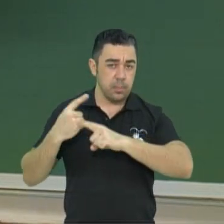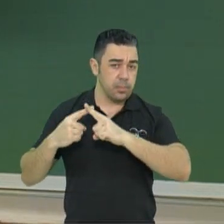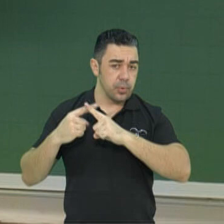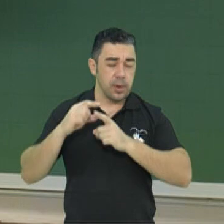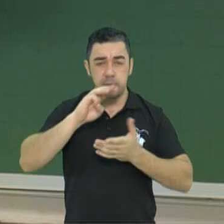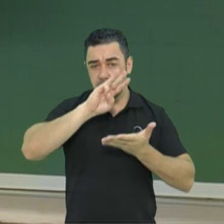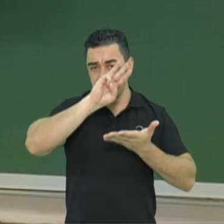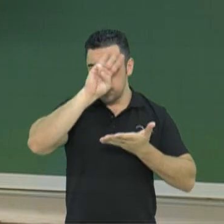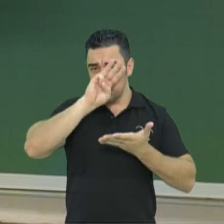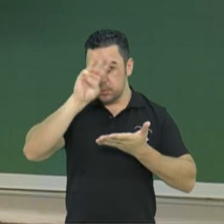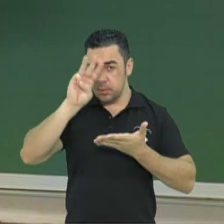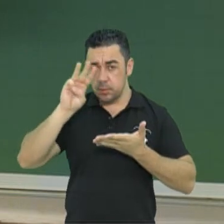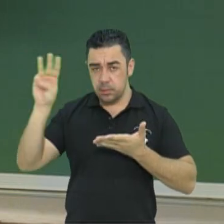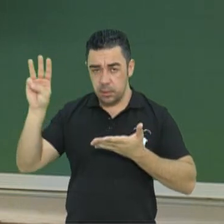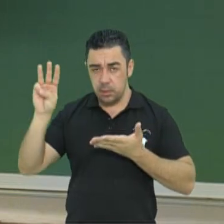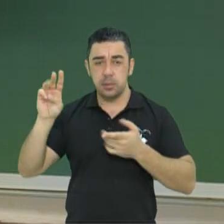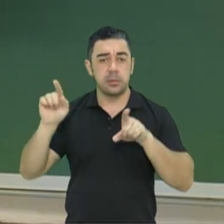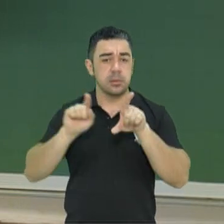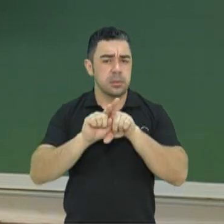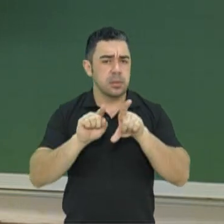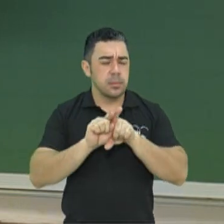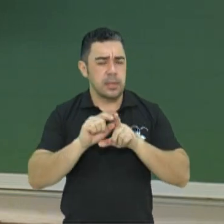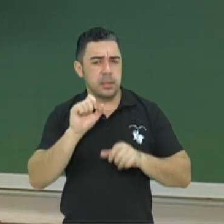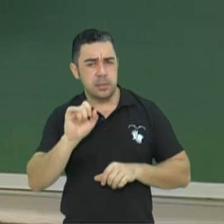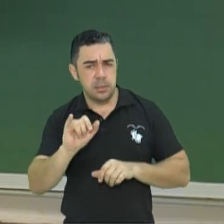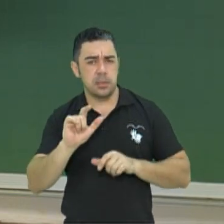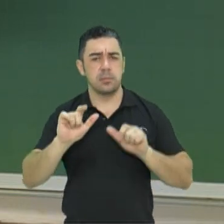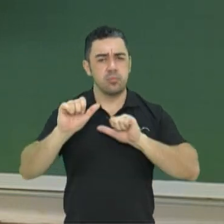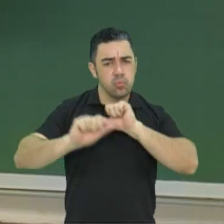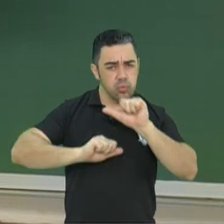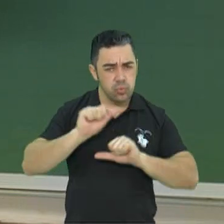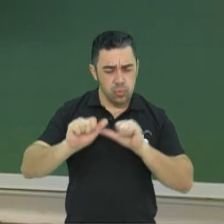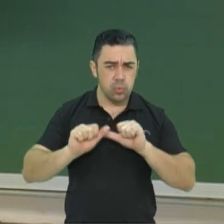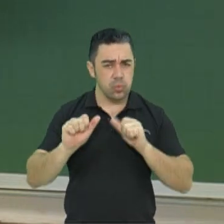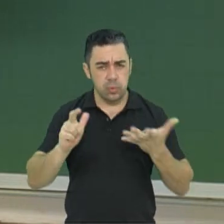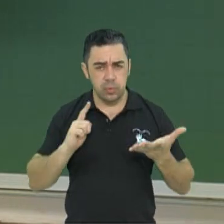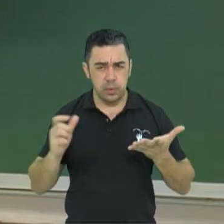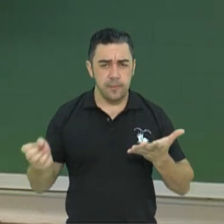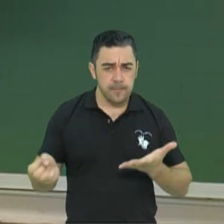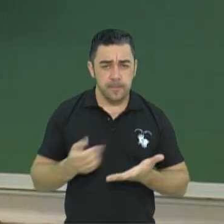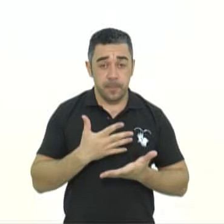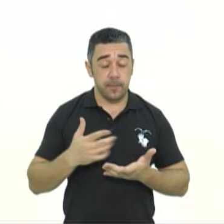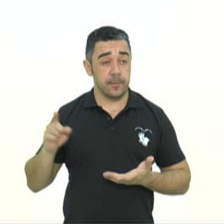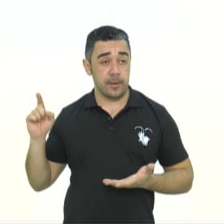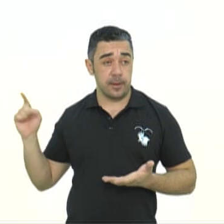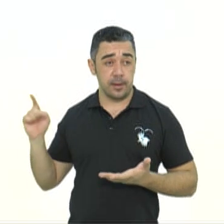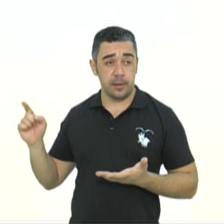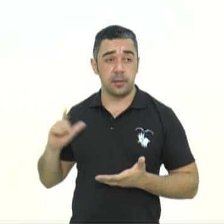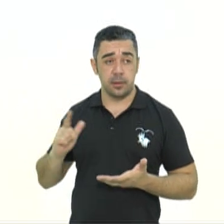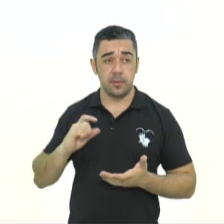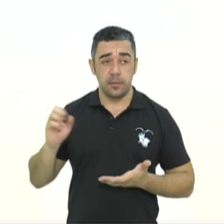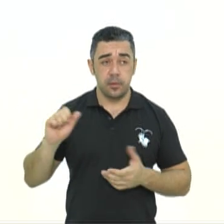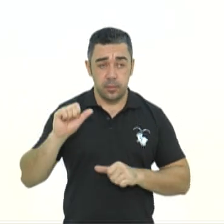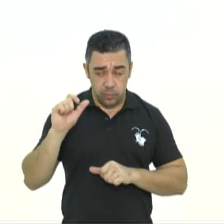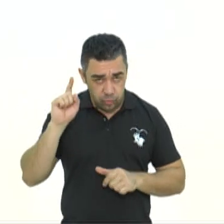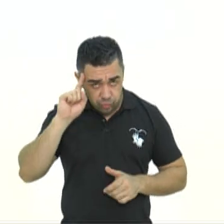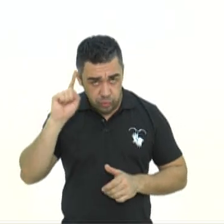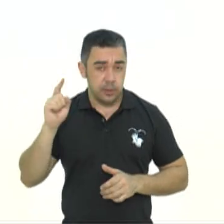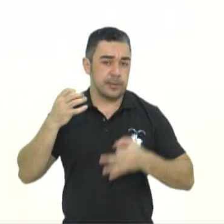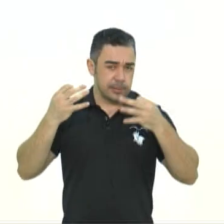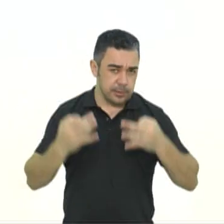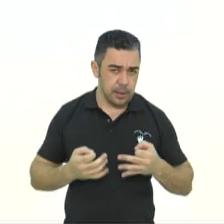E também se ela foi modificada em algum momento, se ela foi atualizada. Então, nesse caso, ela foi atualizada no mesmo